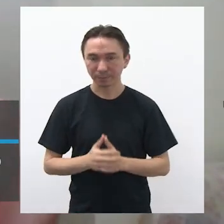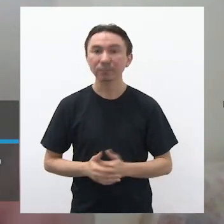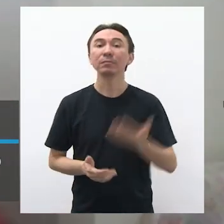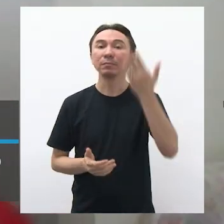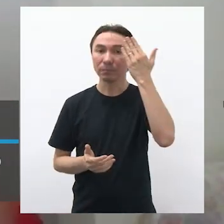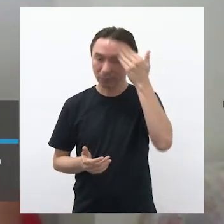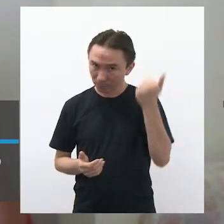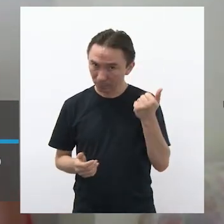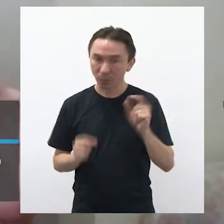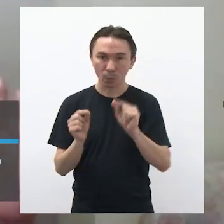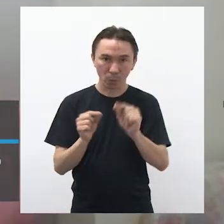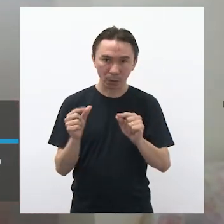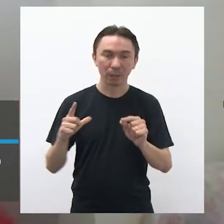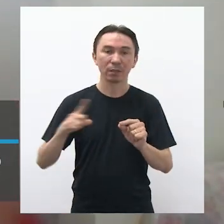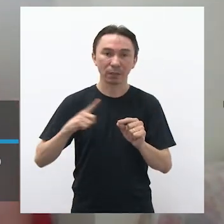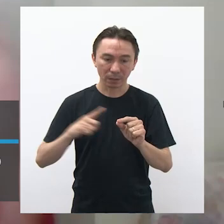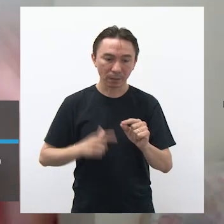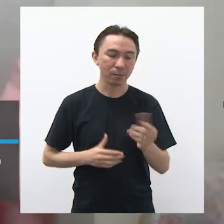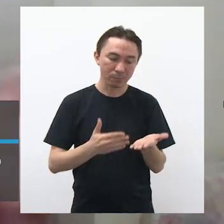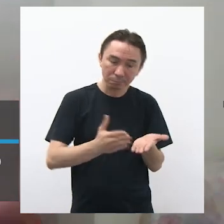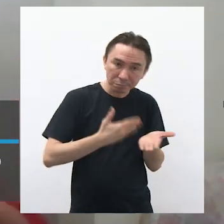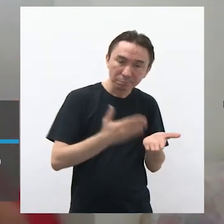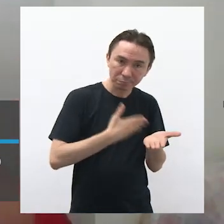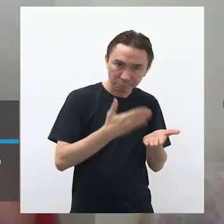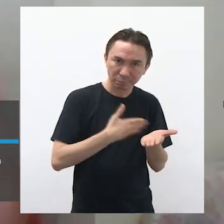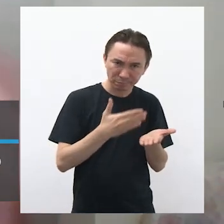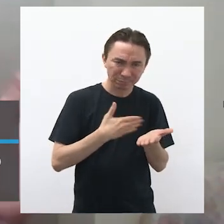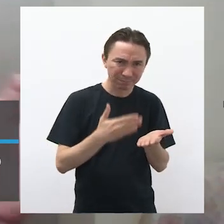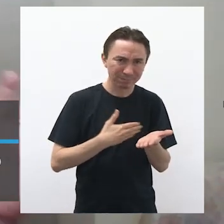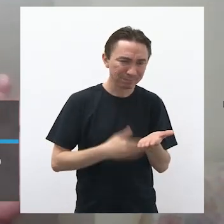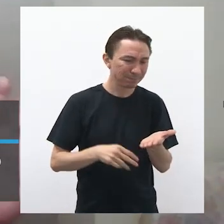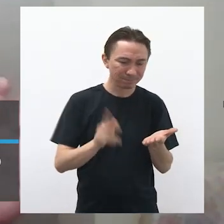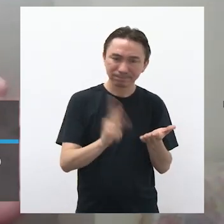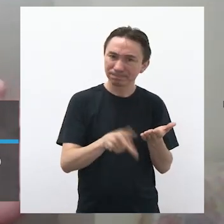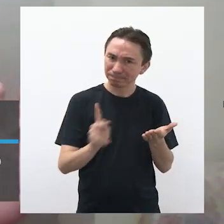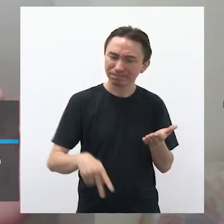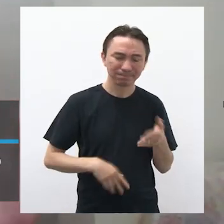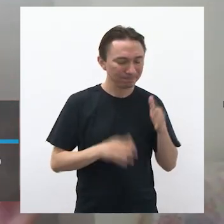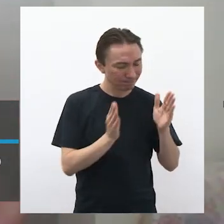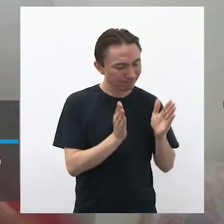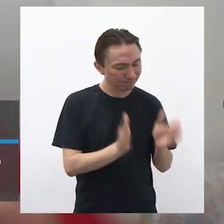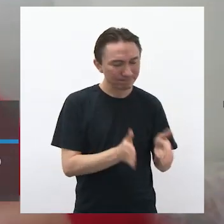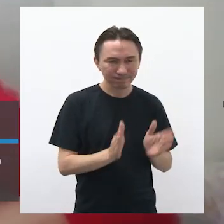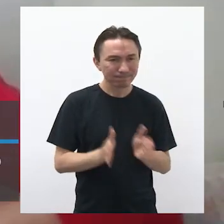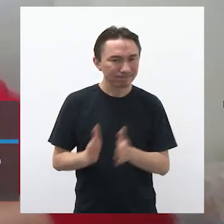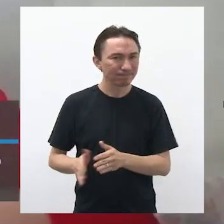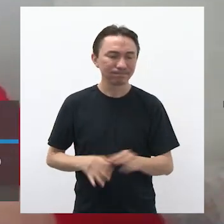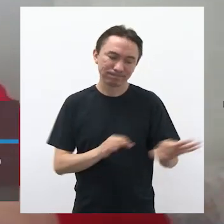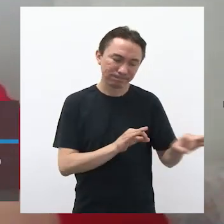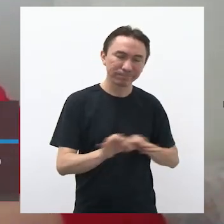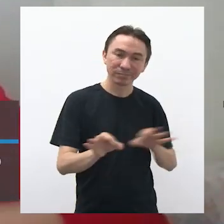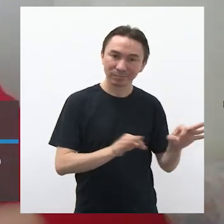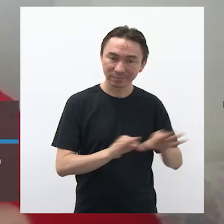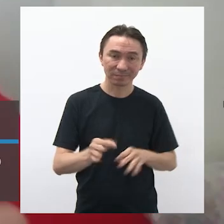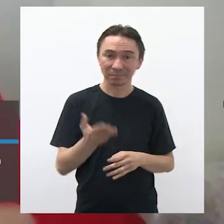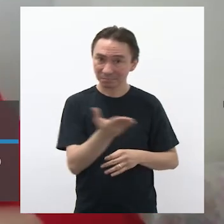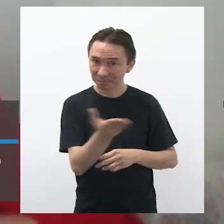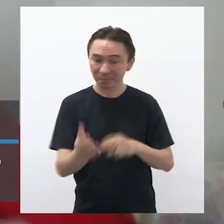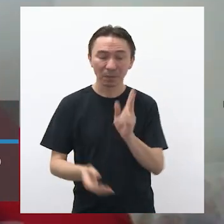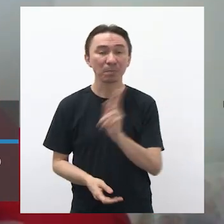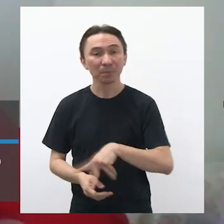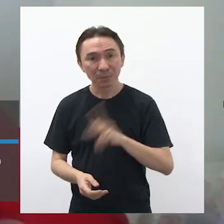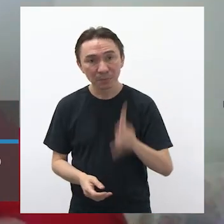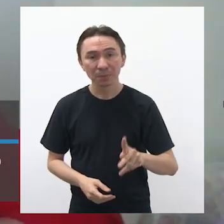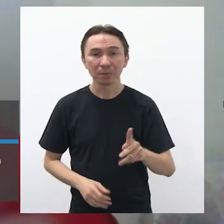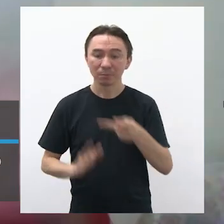material organizado, planejado, para que o professor de projeto de vida, ao fazer esse material, ao fazer esse